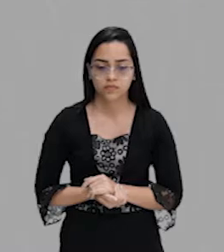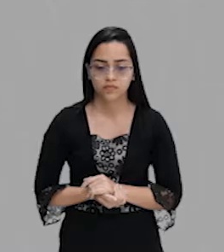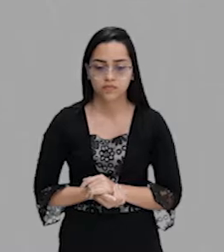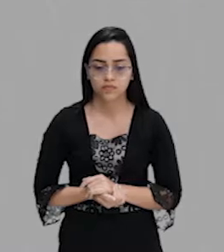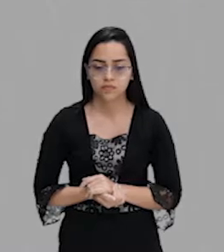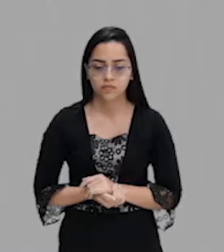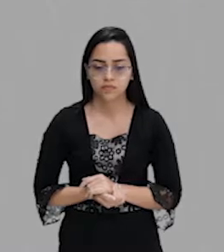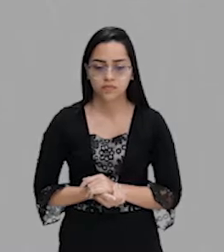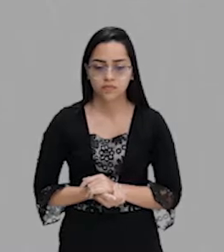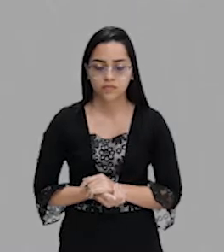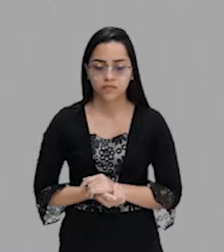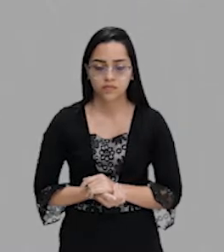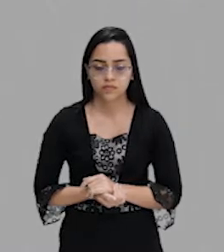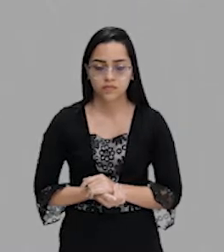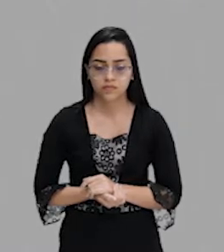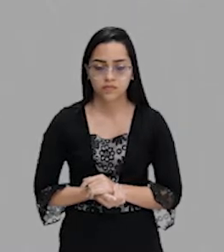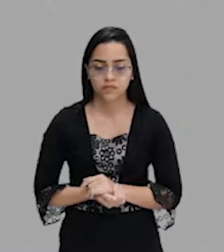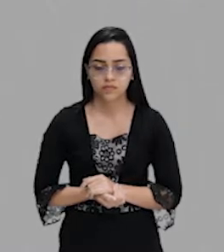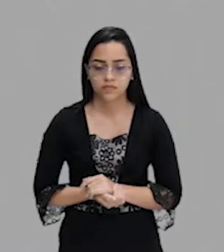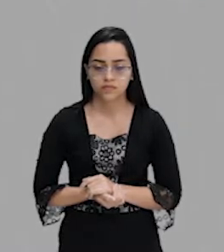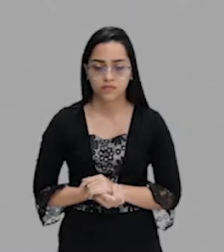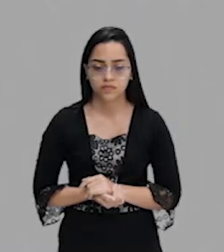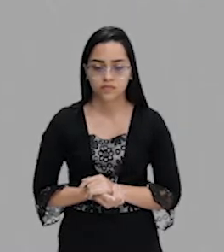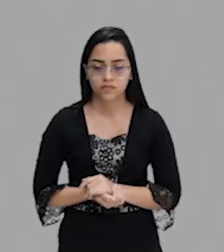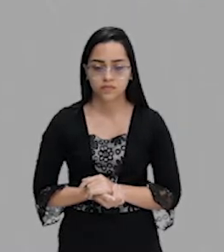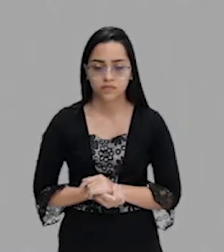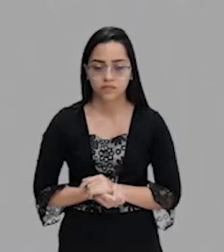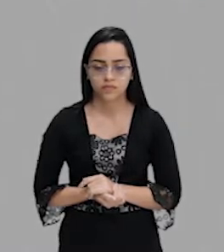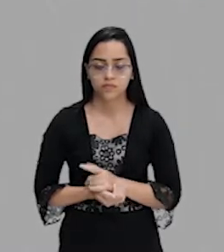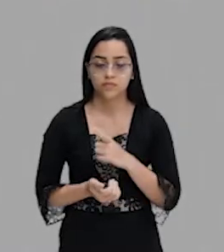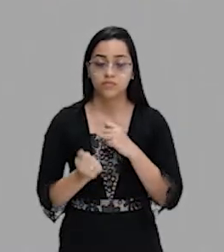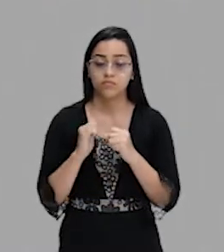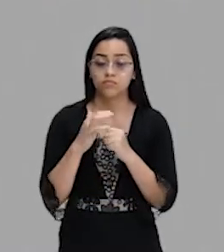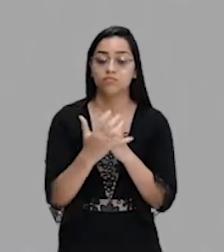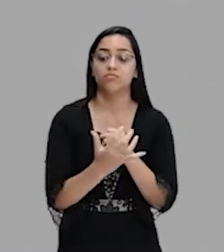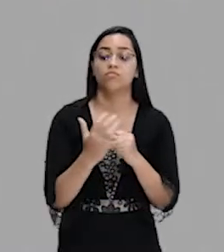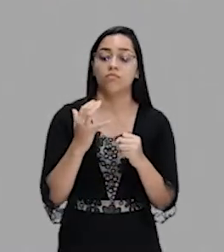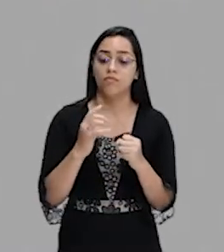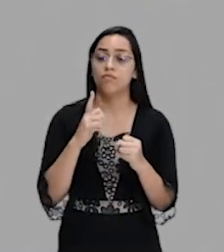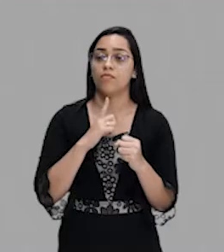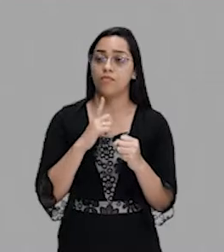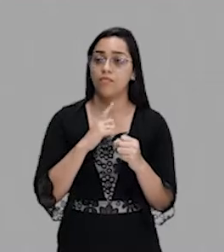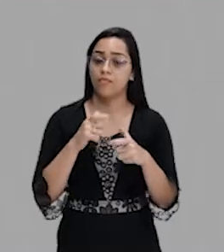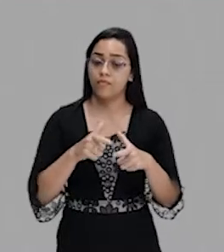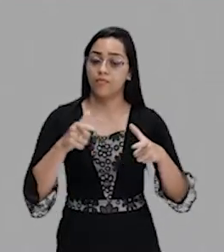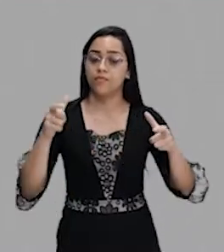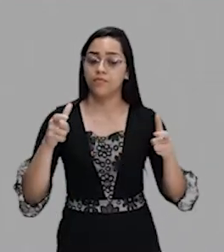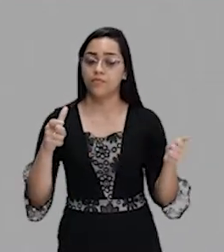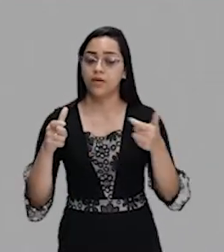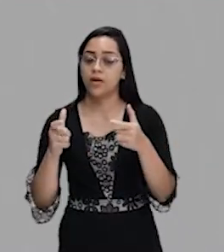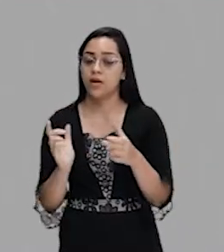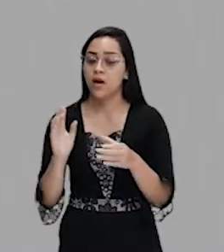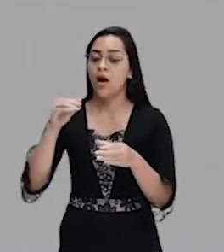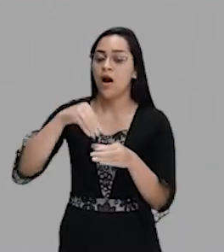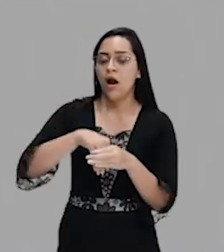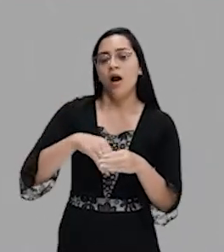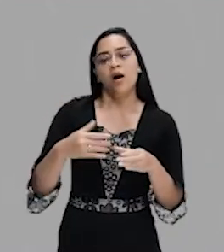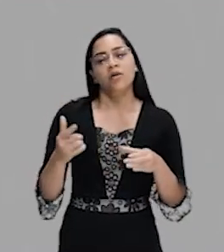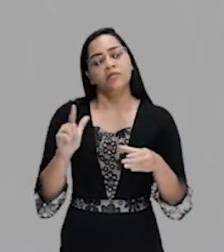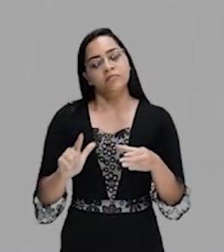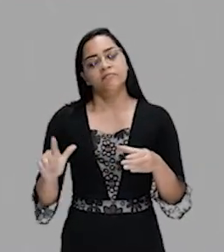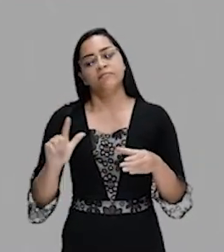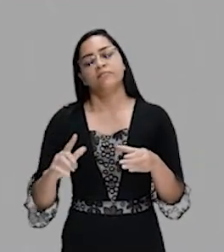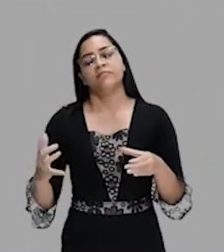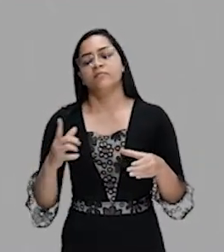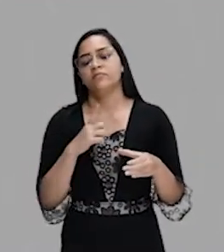300 km. Né? Então, o núcleo externo ele é maior do que o núcleo interno, logicamente. Né? O